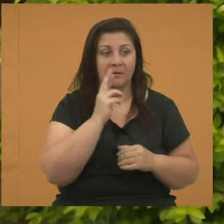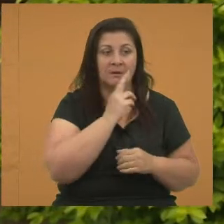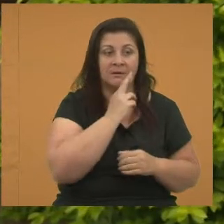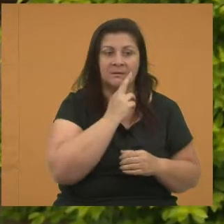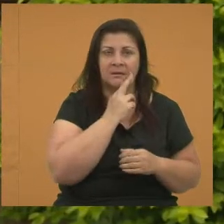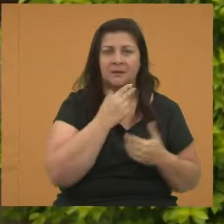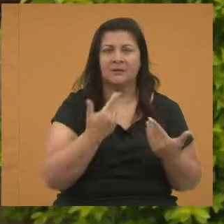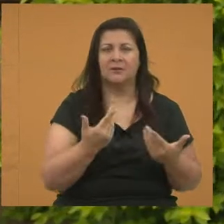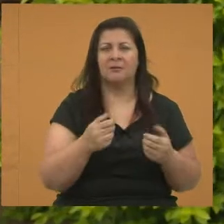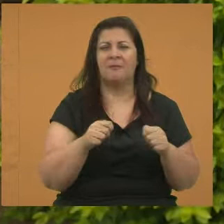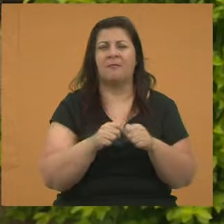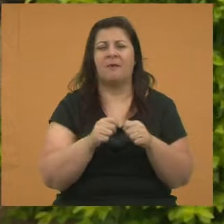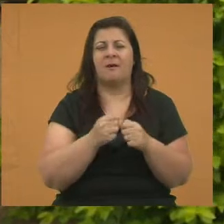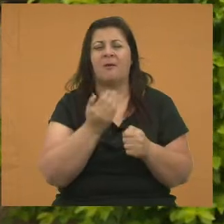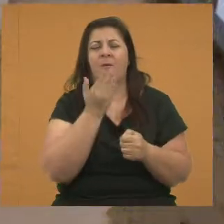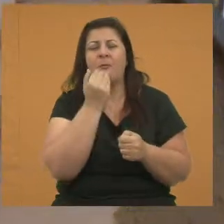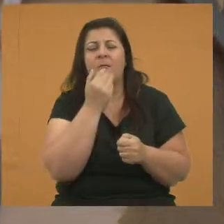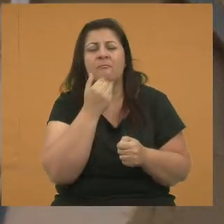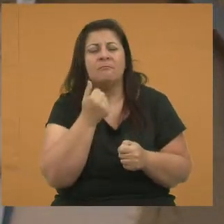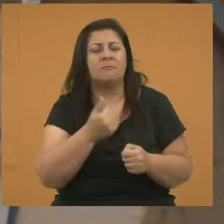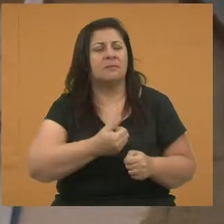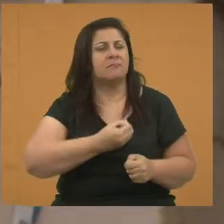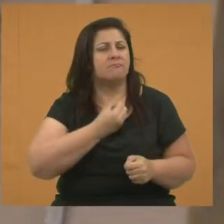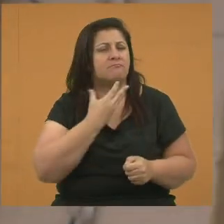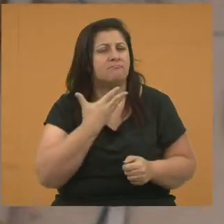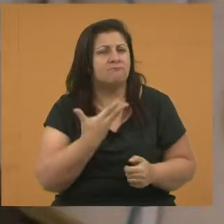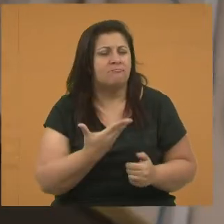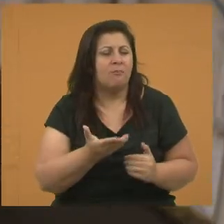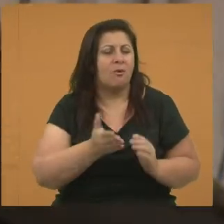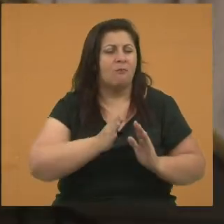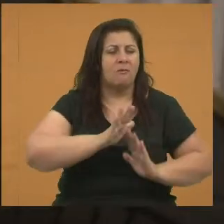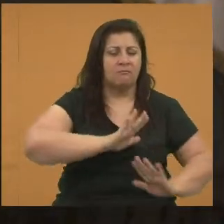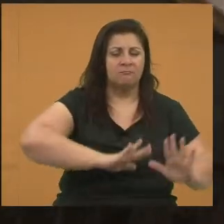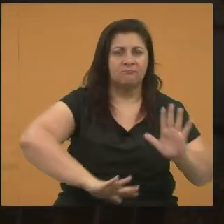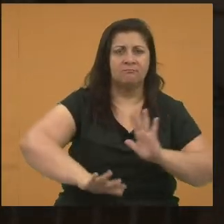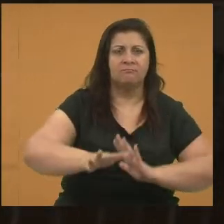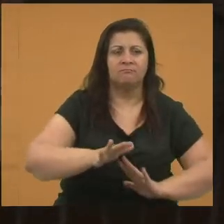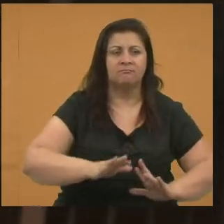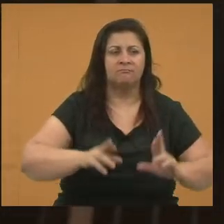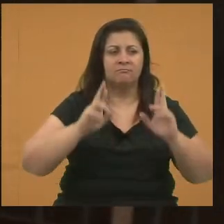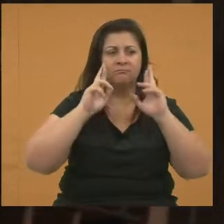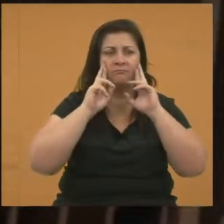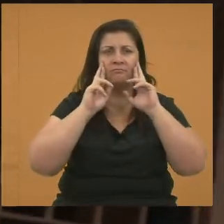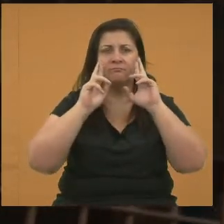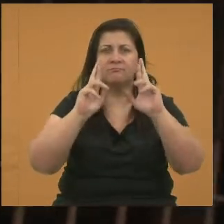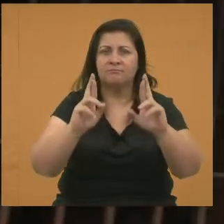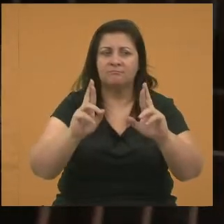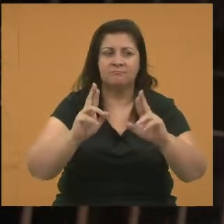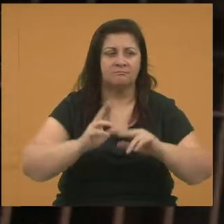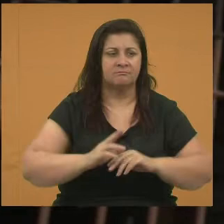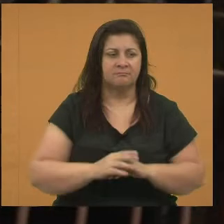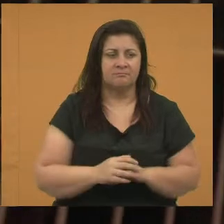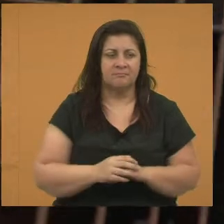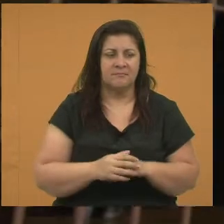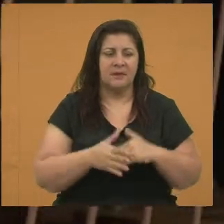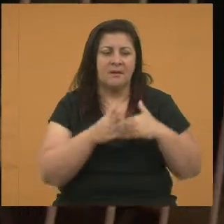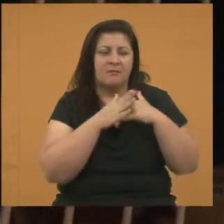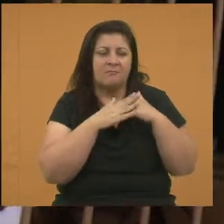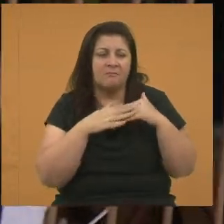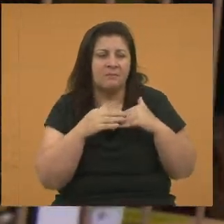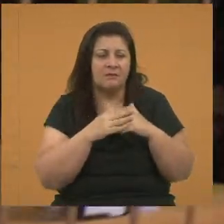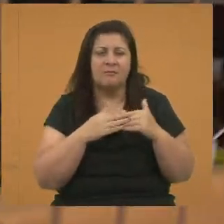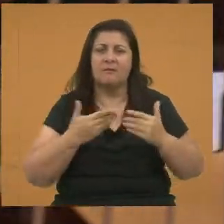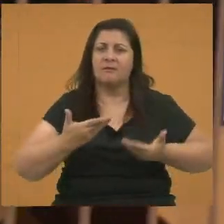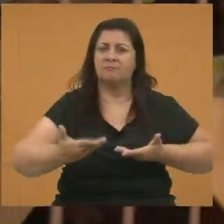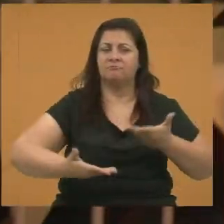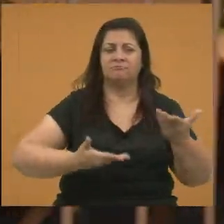fornece com qualidade, com respeito, a delicadeza, o respeito no lidar com o alimento, o respeito também no acolher e